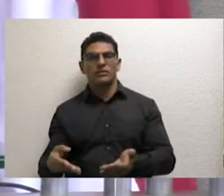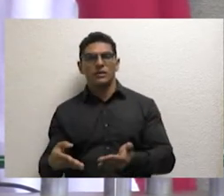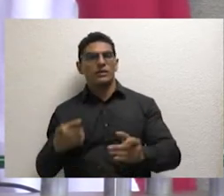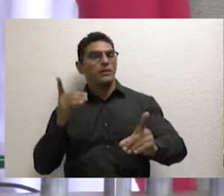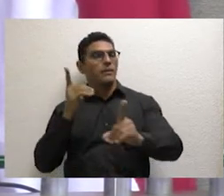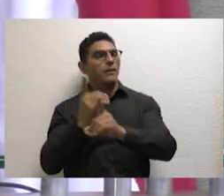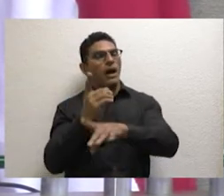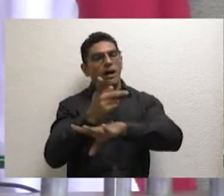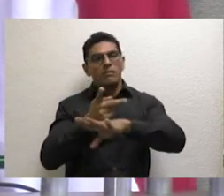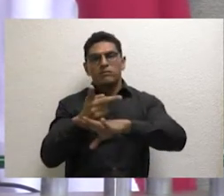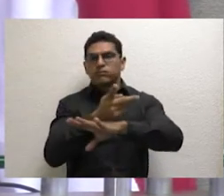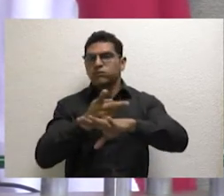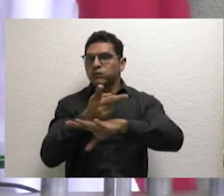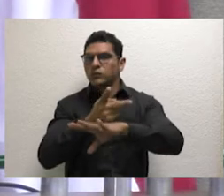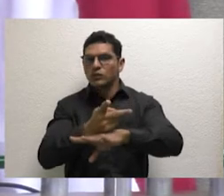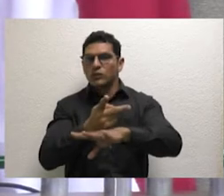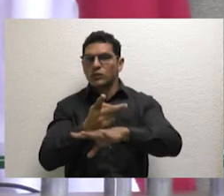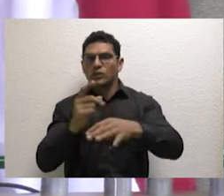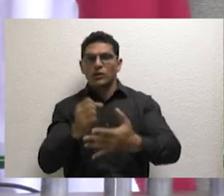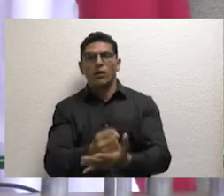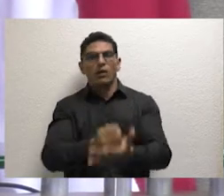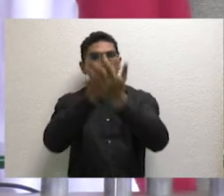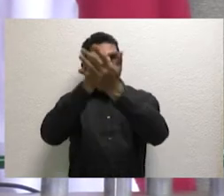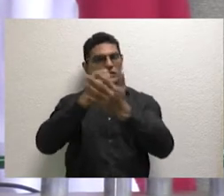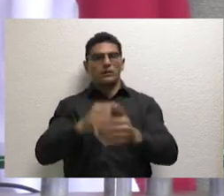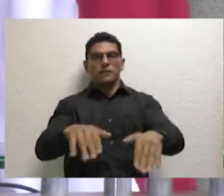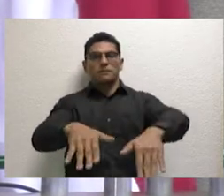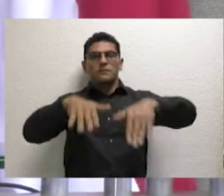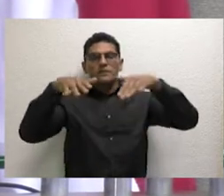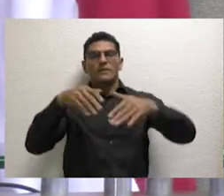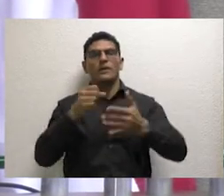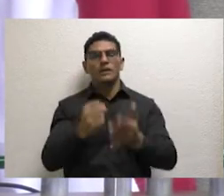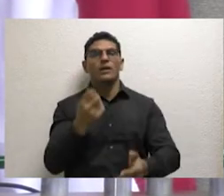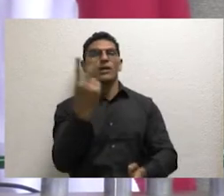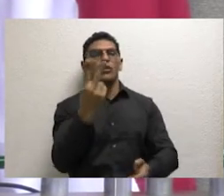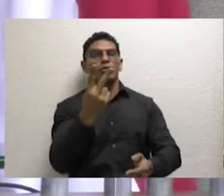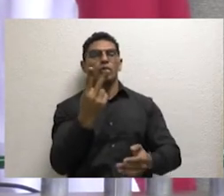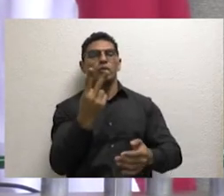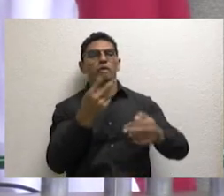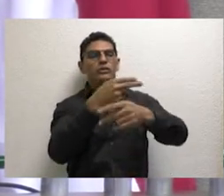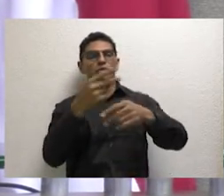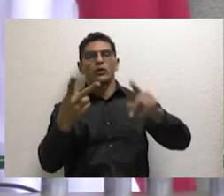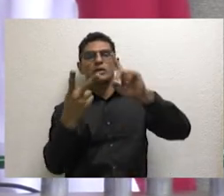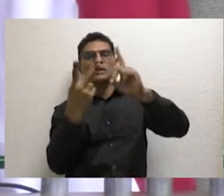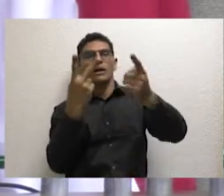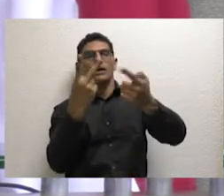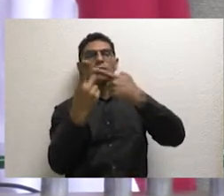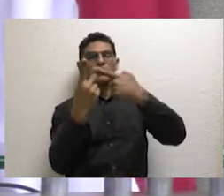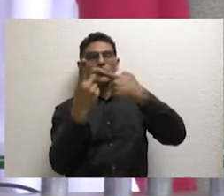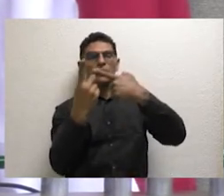esse apoio do parlamento para que a gente possa ter duas coisas a primeira